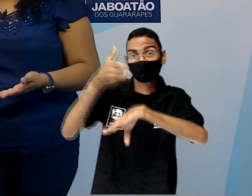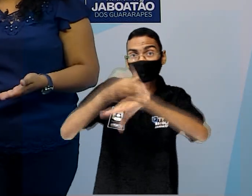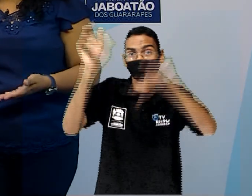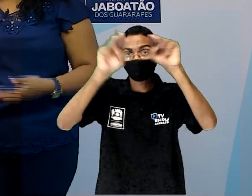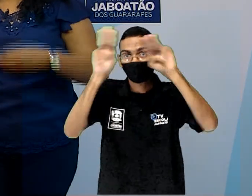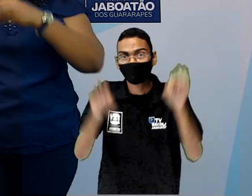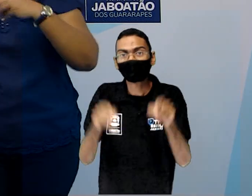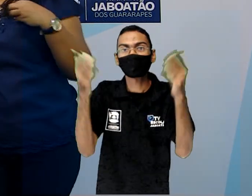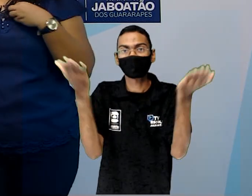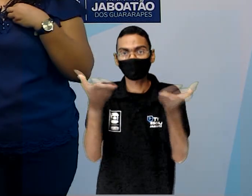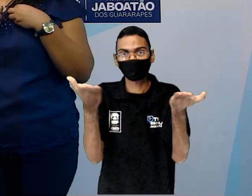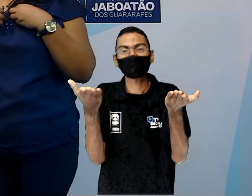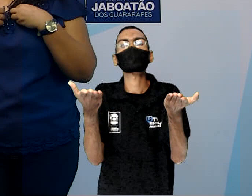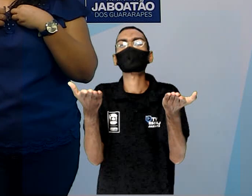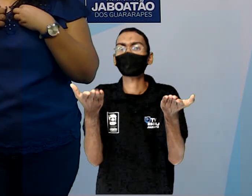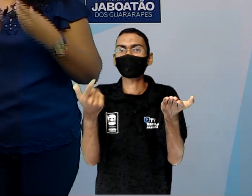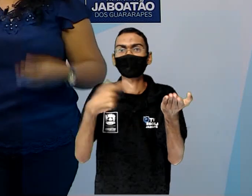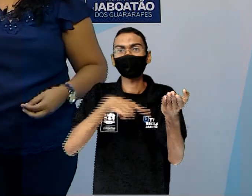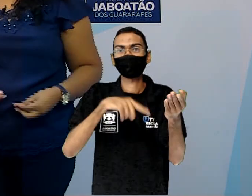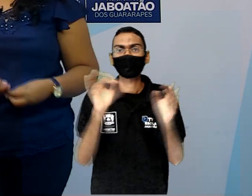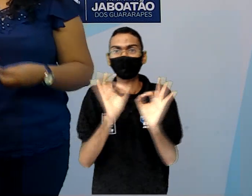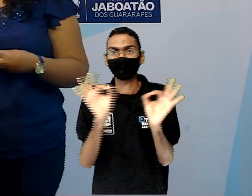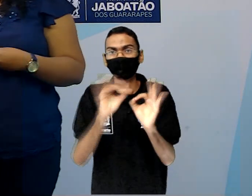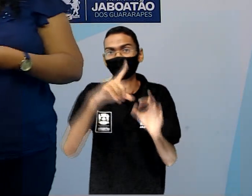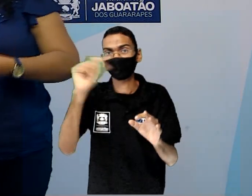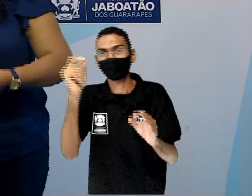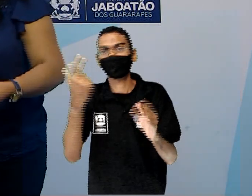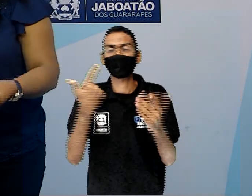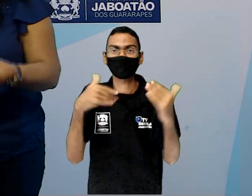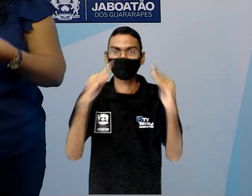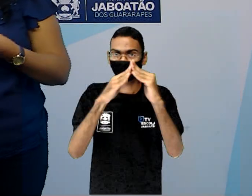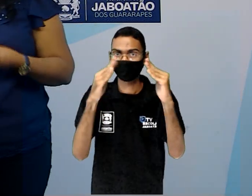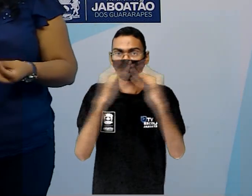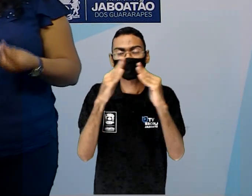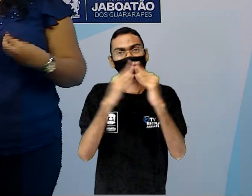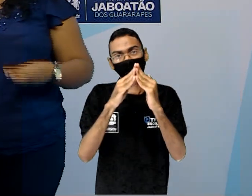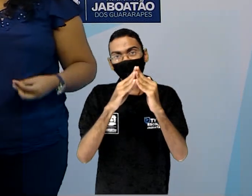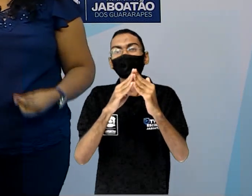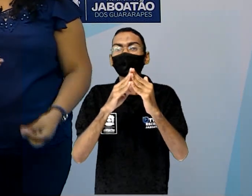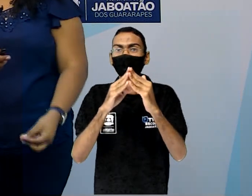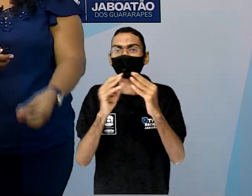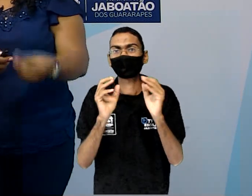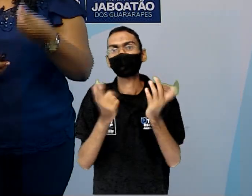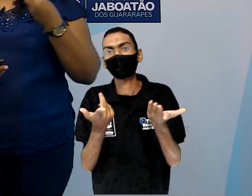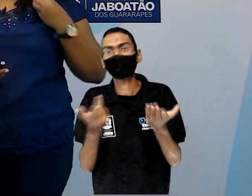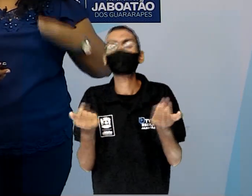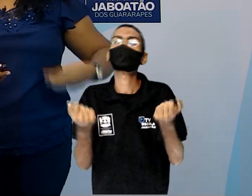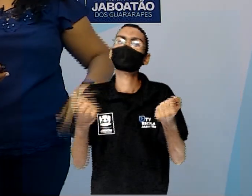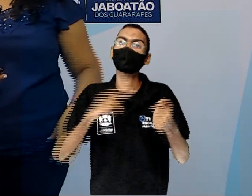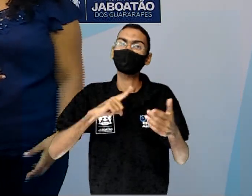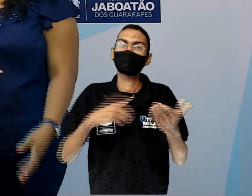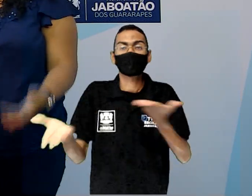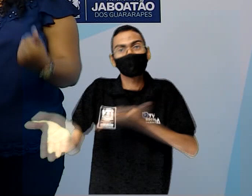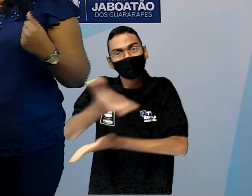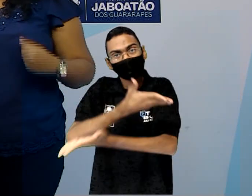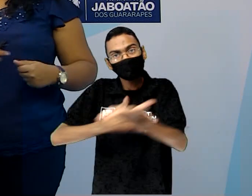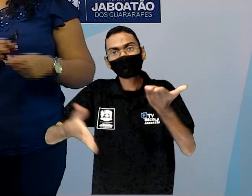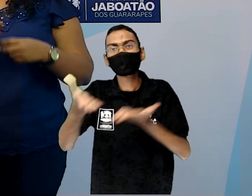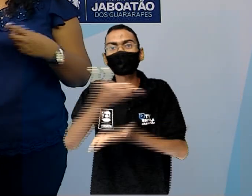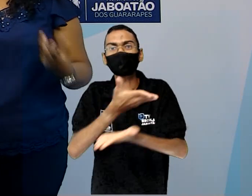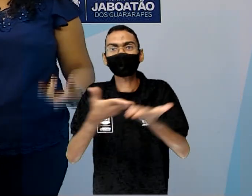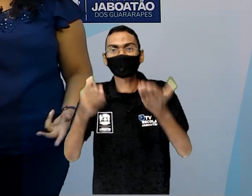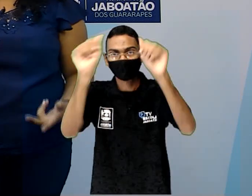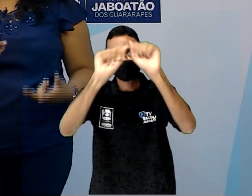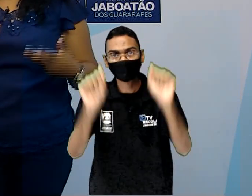estão ali presentes, sem sair da minha casa. Então, a tecnologia ela facilita aí essa interatividade, essa